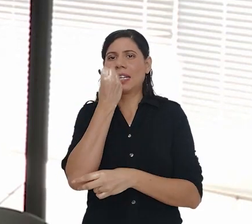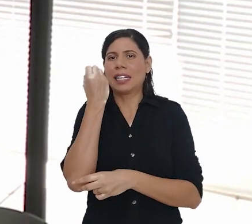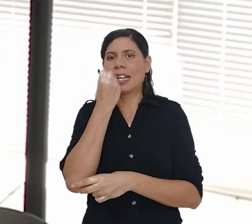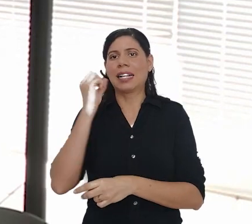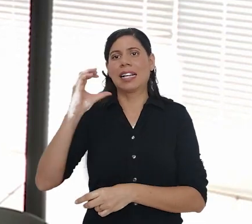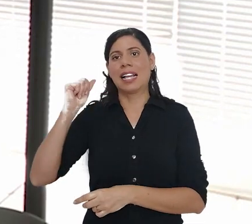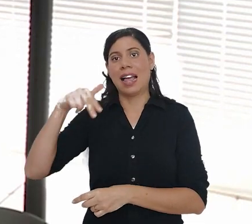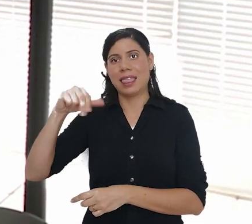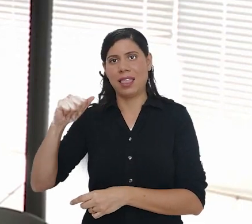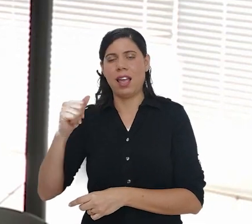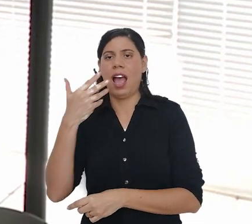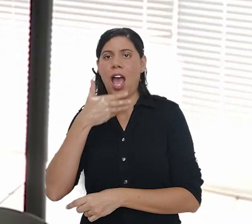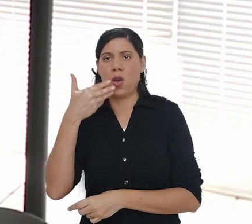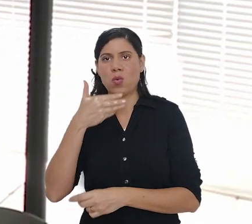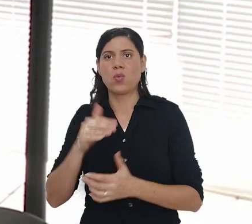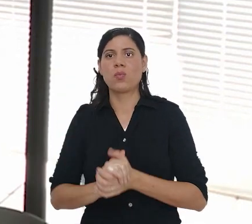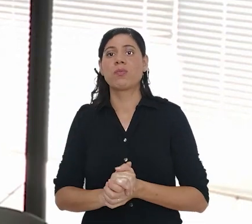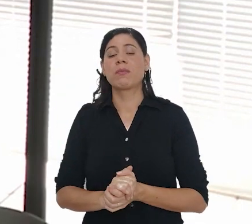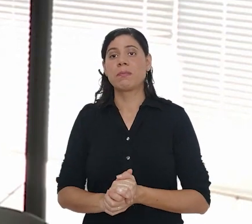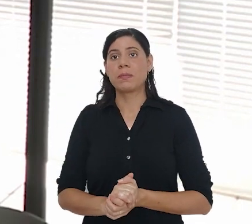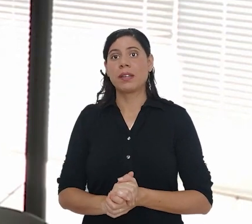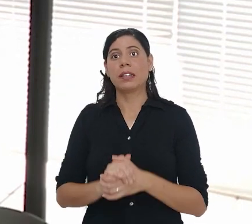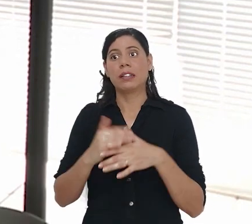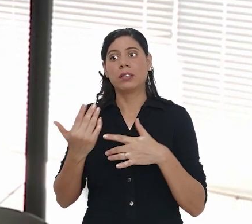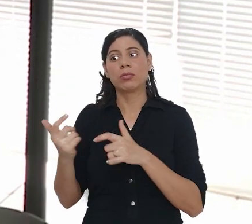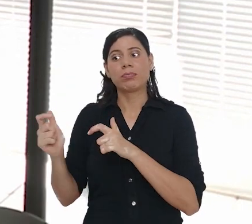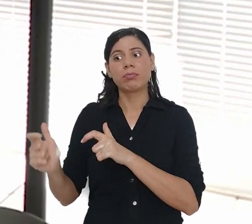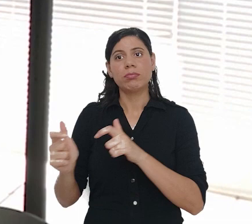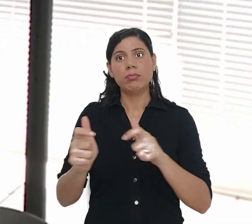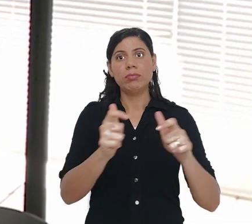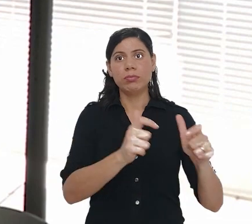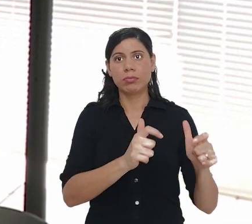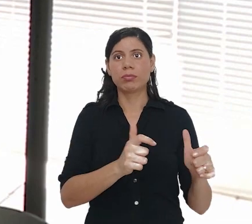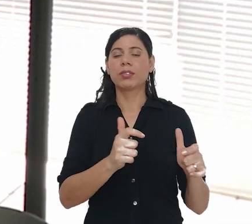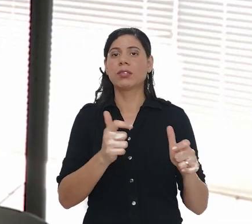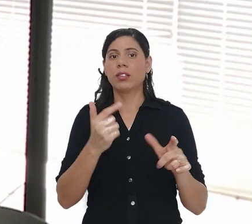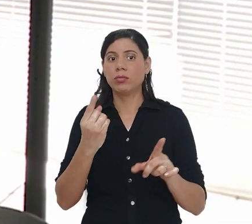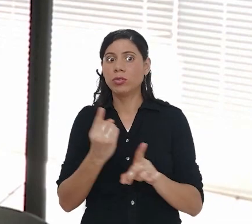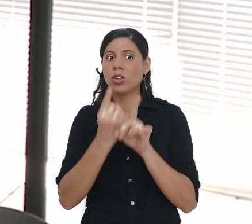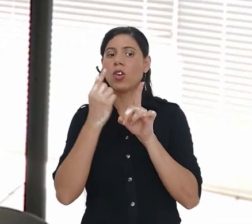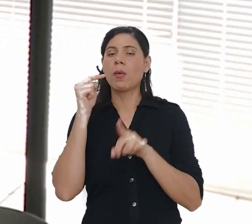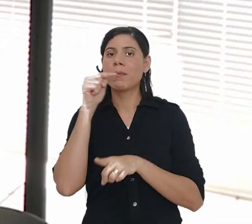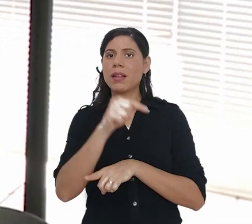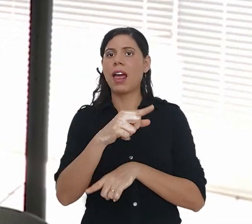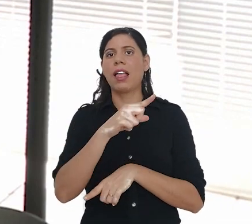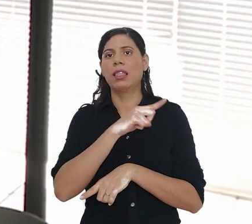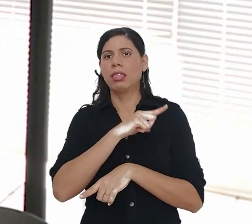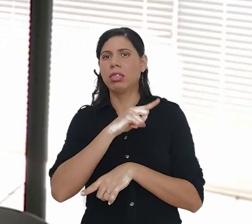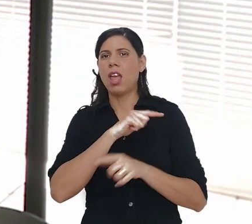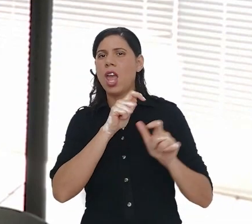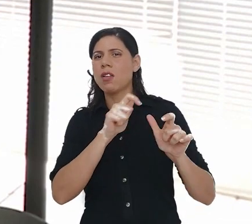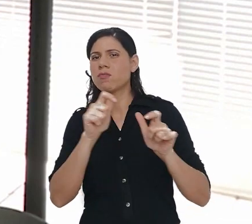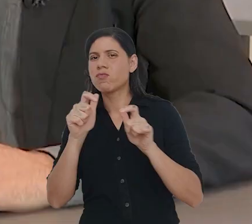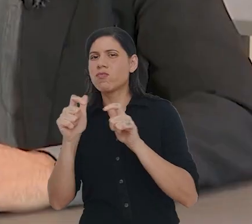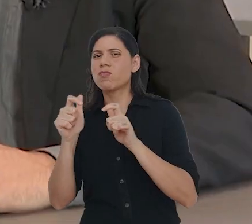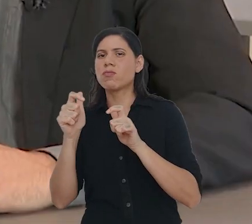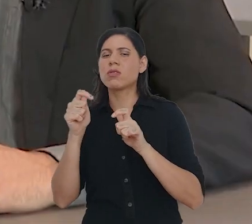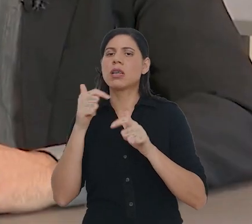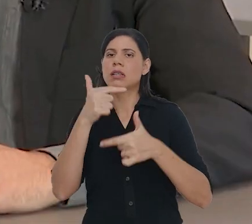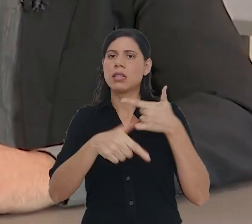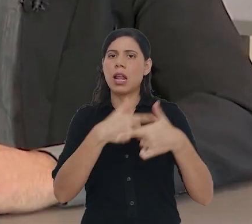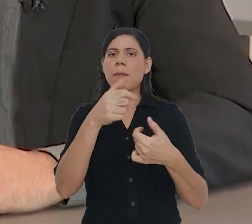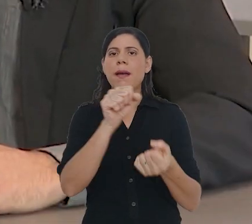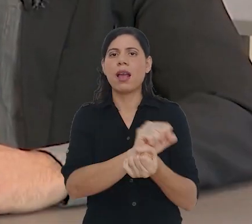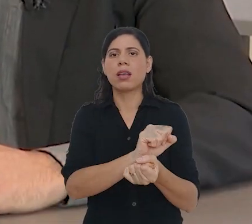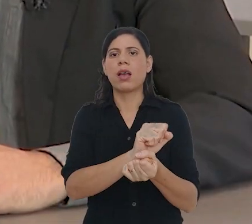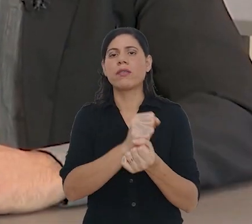Auditoria Fiscal do Trabalho faz uma atividade de inteligência em determinado setor e identifica que lá há possíveis focos de trabalho escravo. A gente consegue,